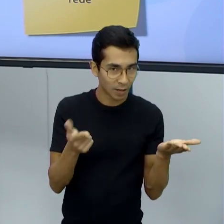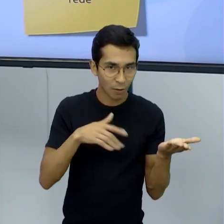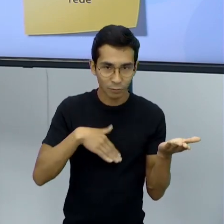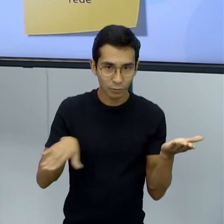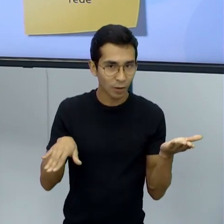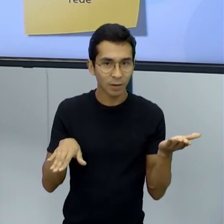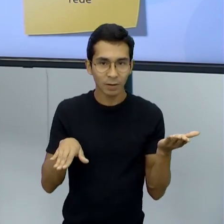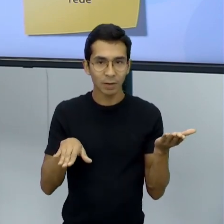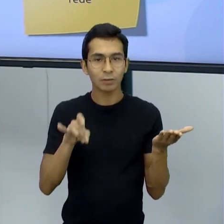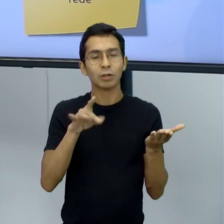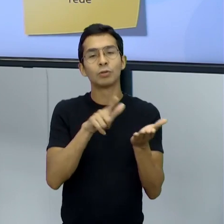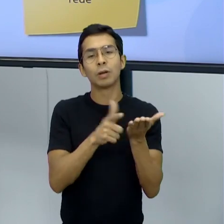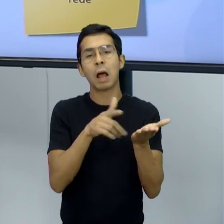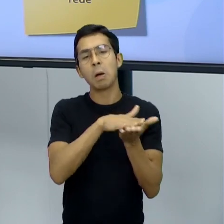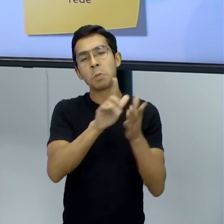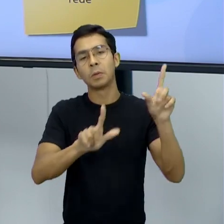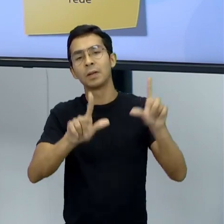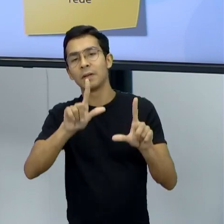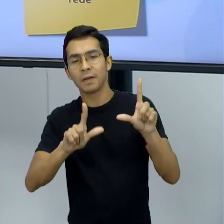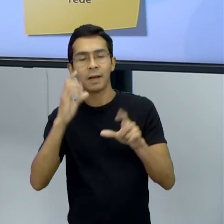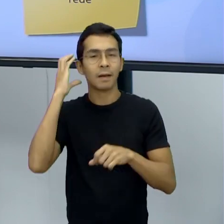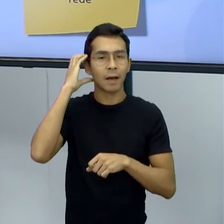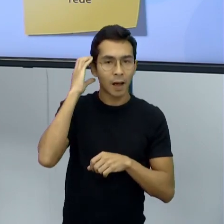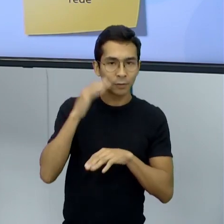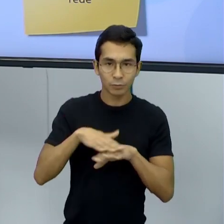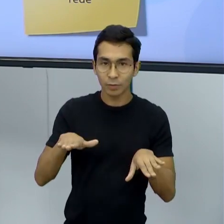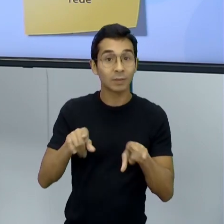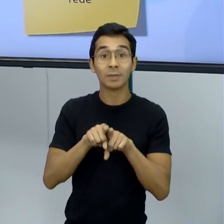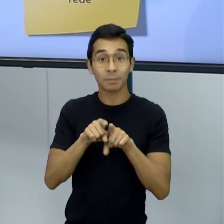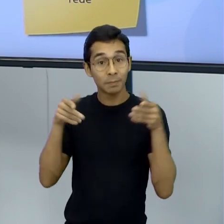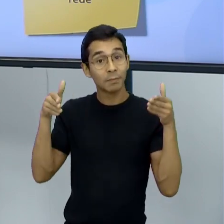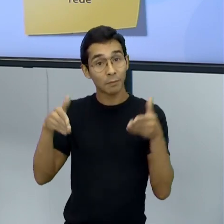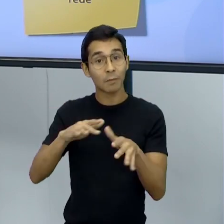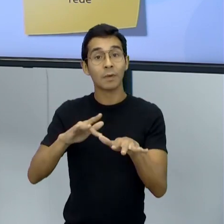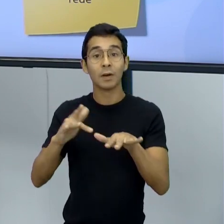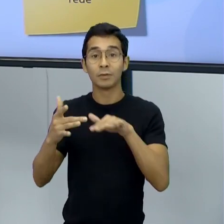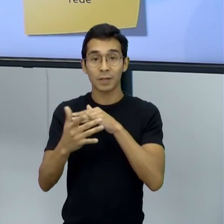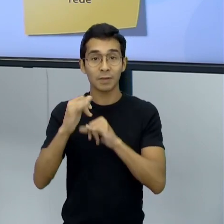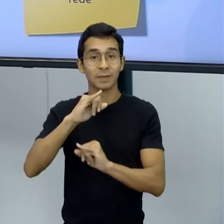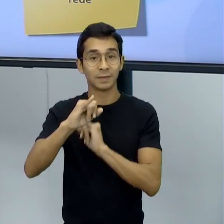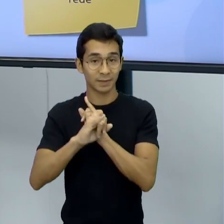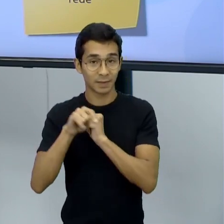mídia impressa, a mídia televisiva, radiofônica, né? Também é analisar como elas circulam nas redes